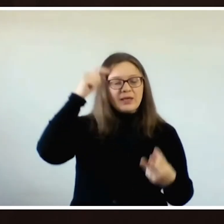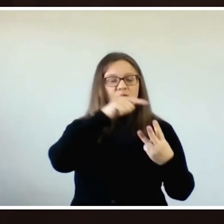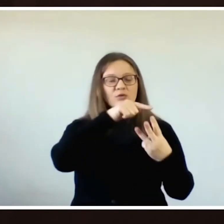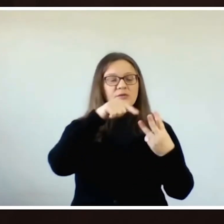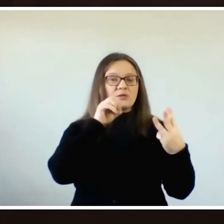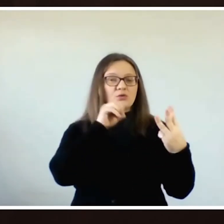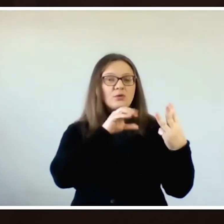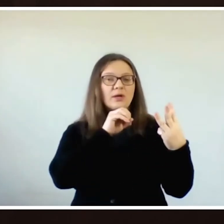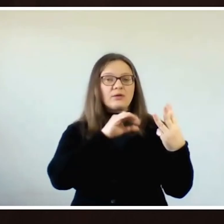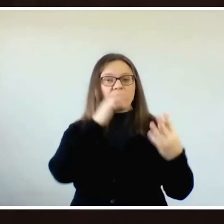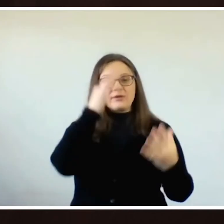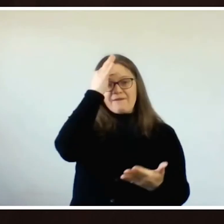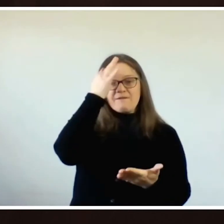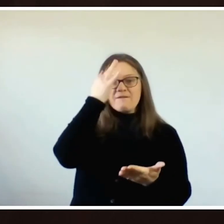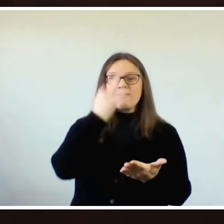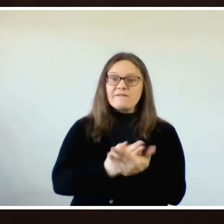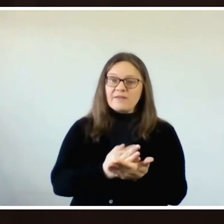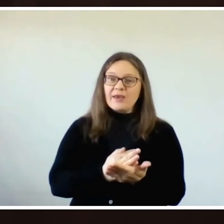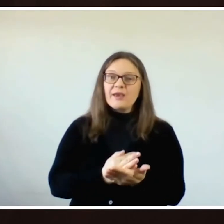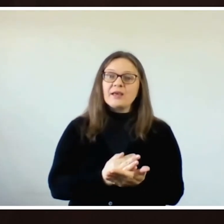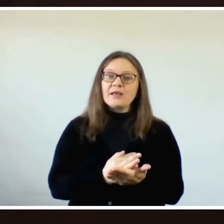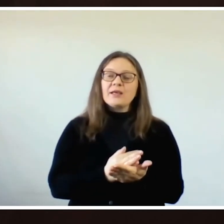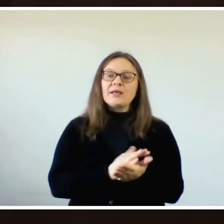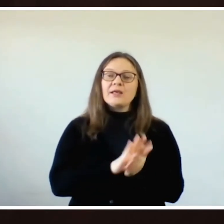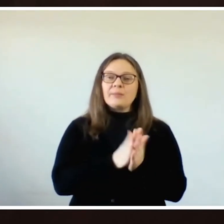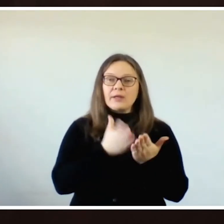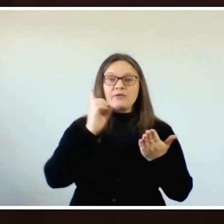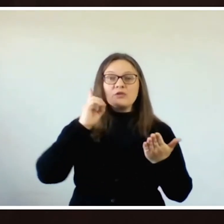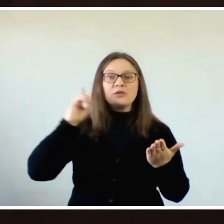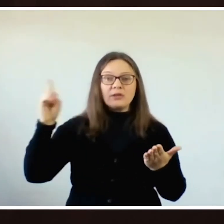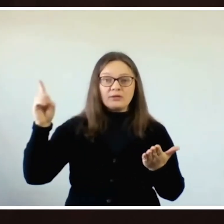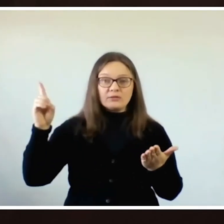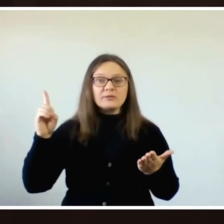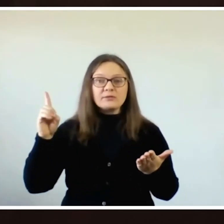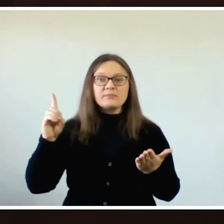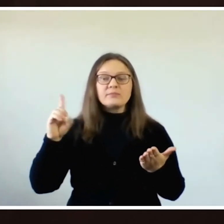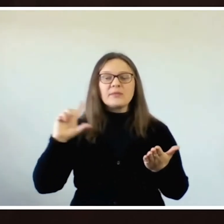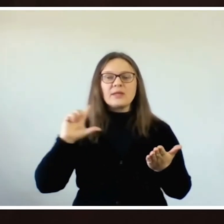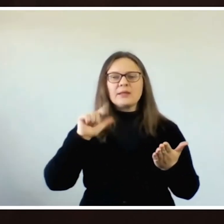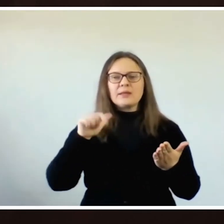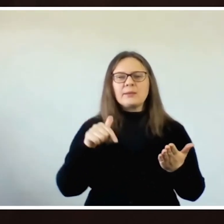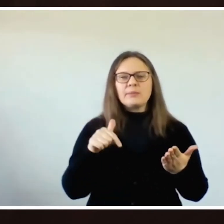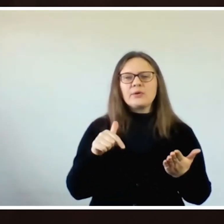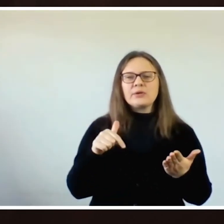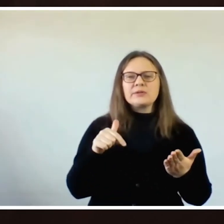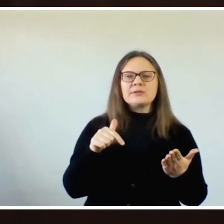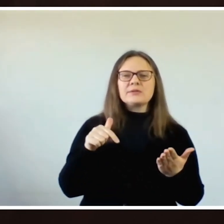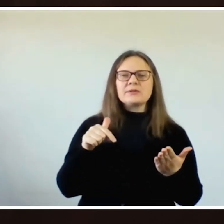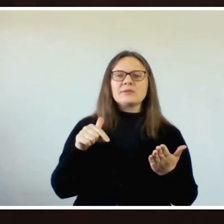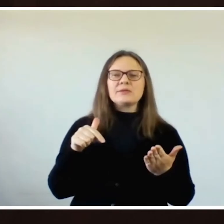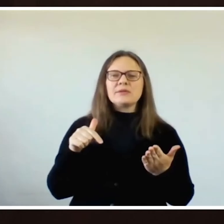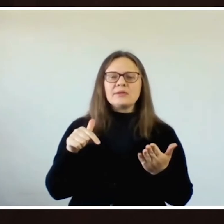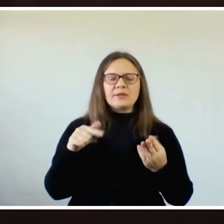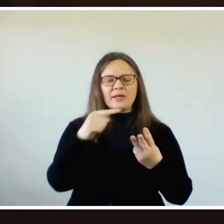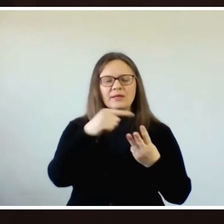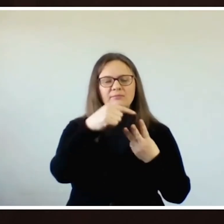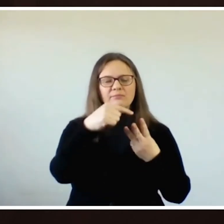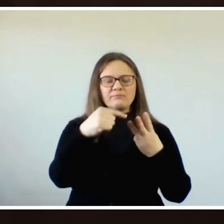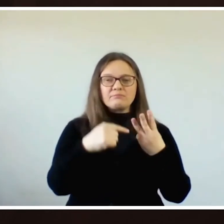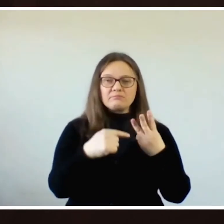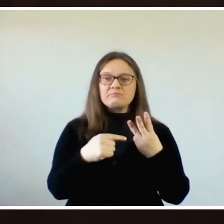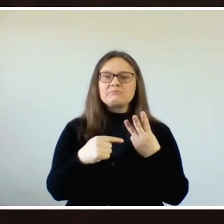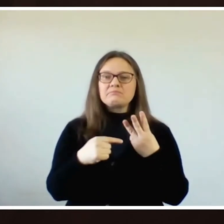nomeados Césares por seu pai, e após sua morte dividiram o império entre si.